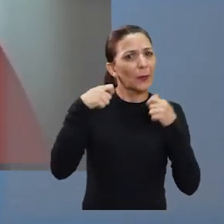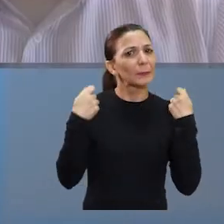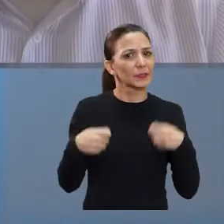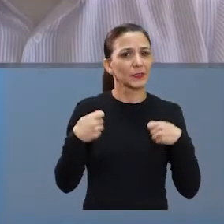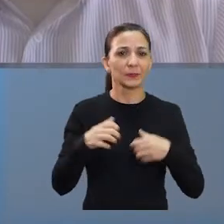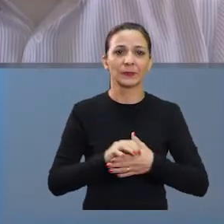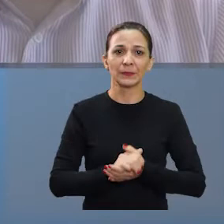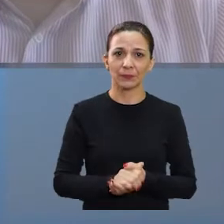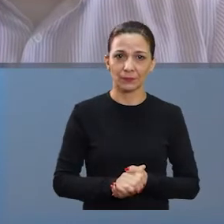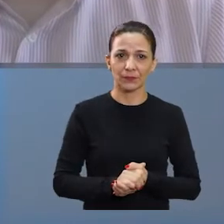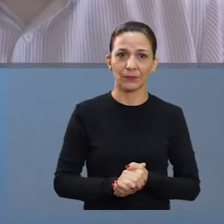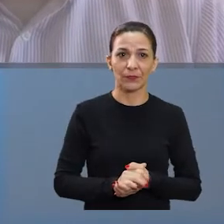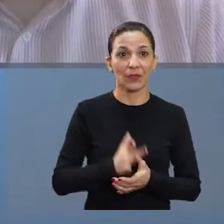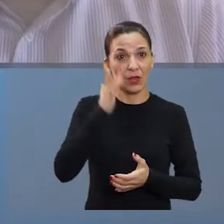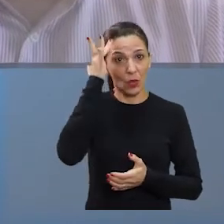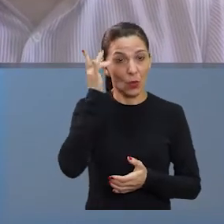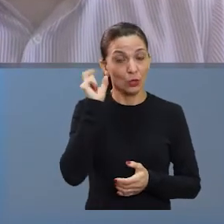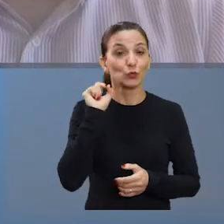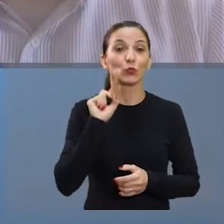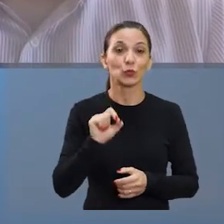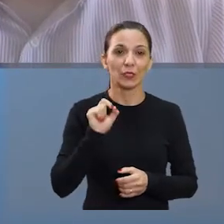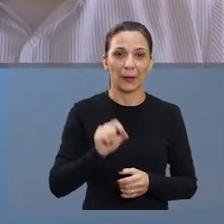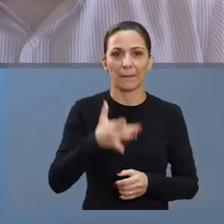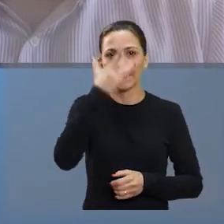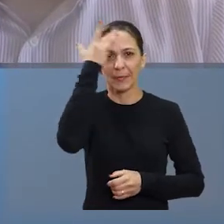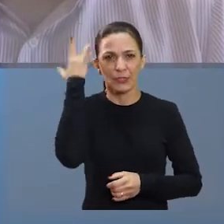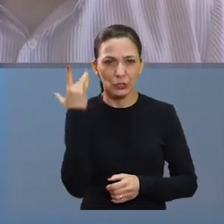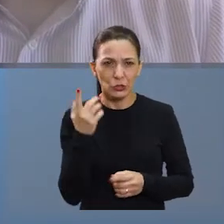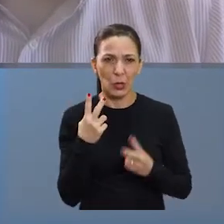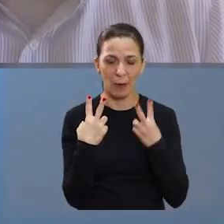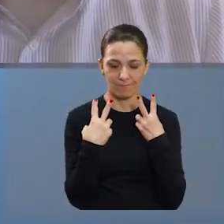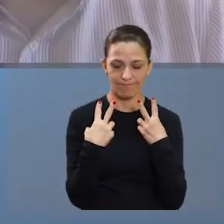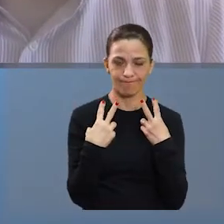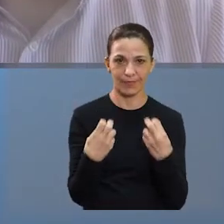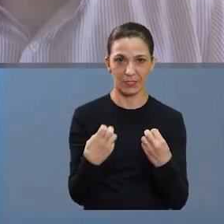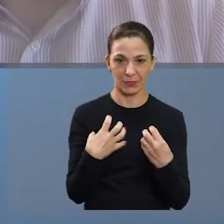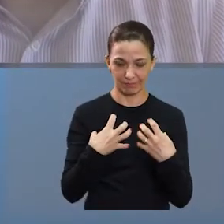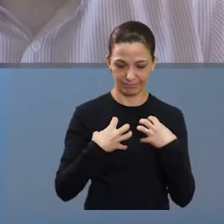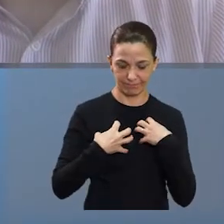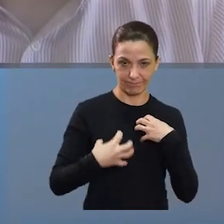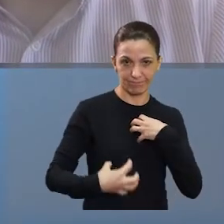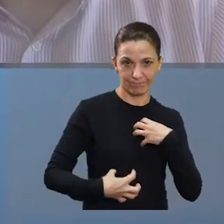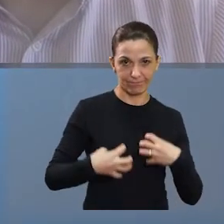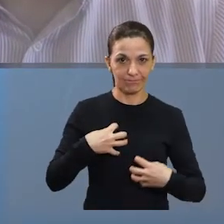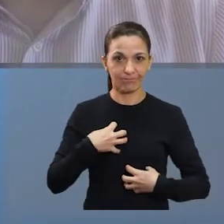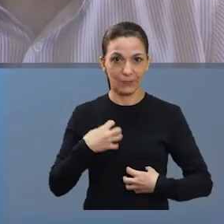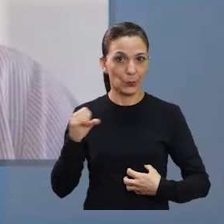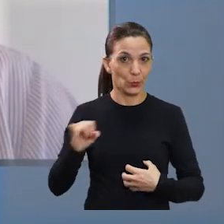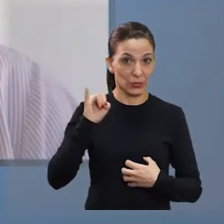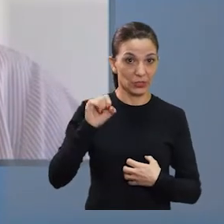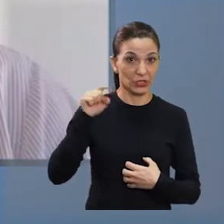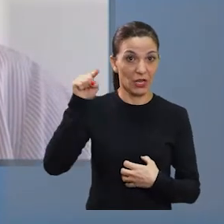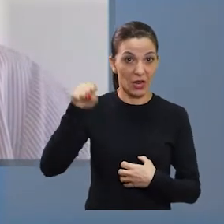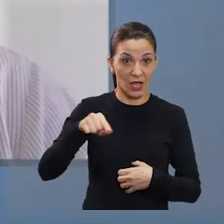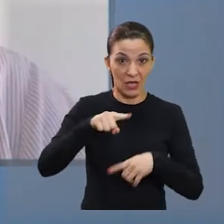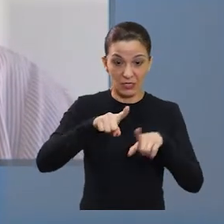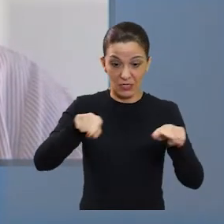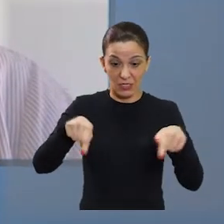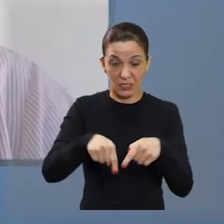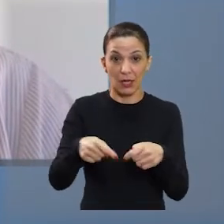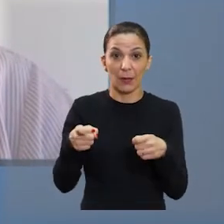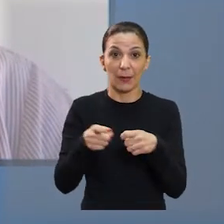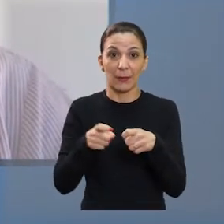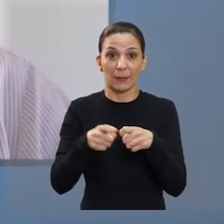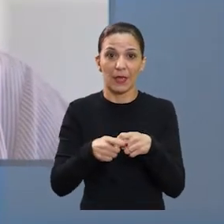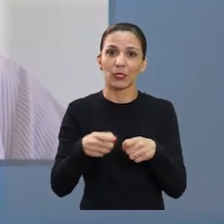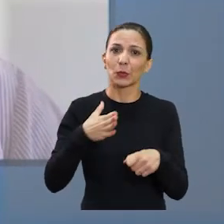no caso? Eu acho que é o seguinte, nós somos num ponto que as pessoas têm que valorizar os sintomas, tá? Então, eu ouço muito